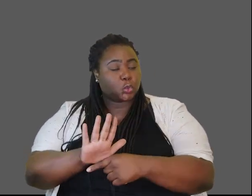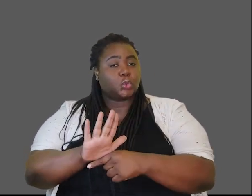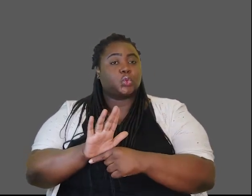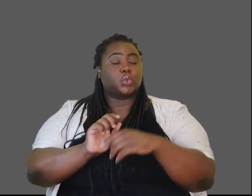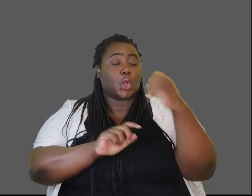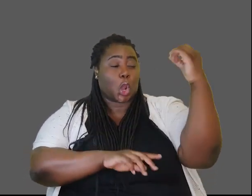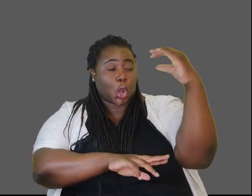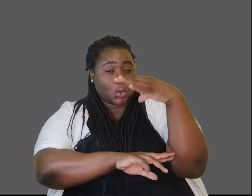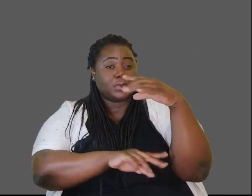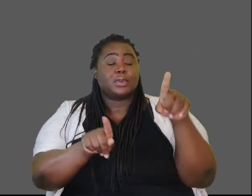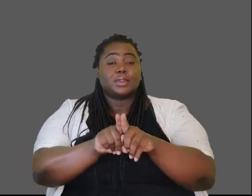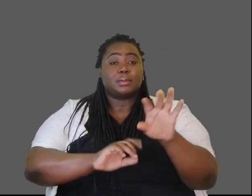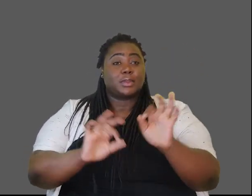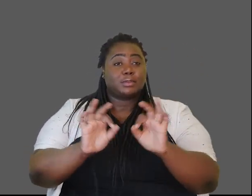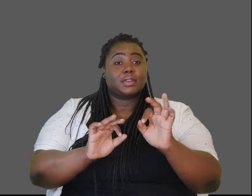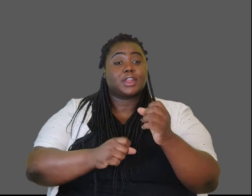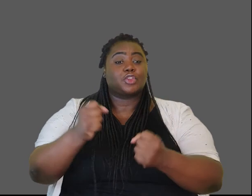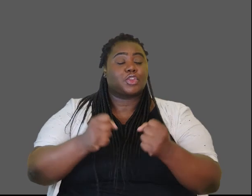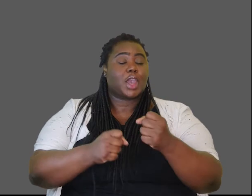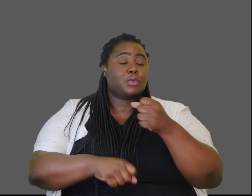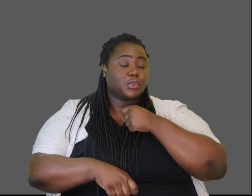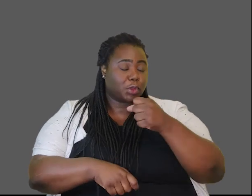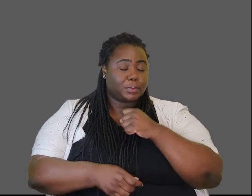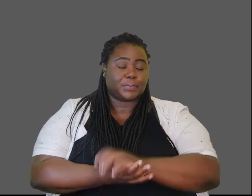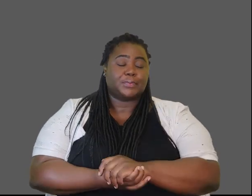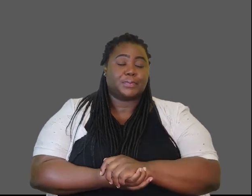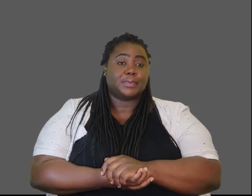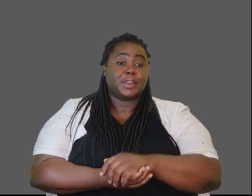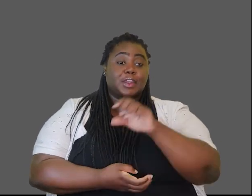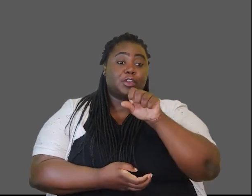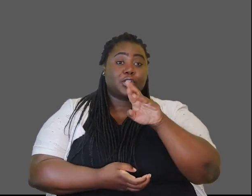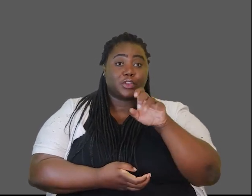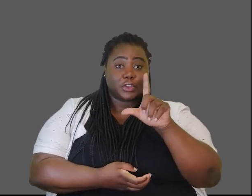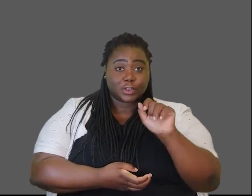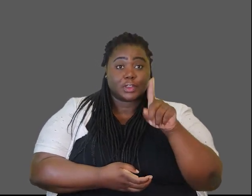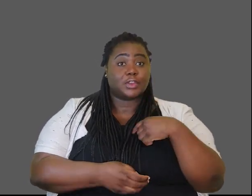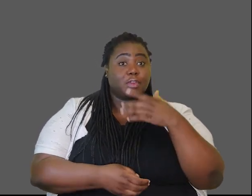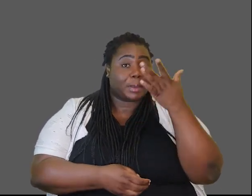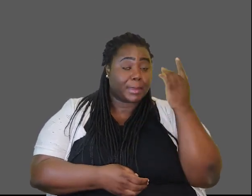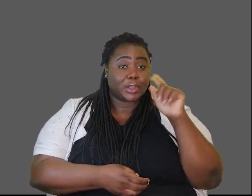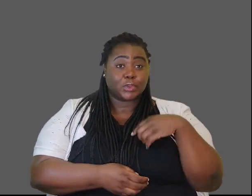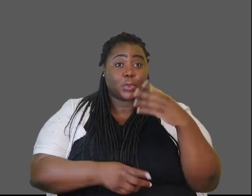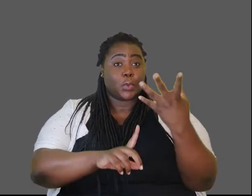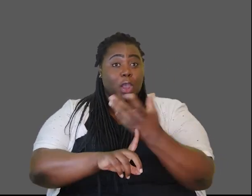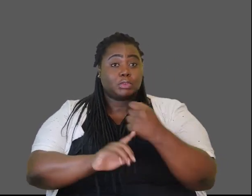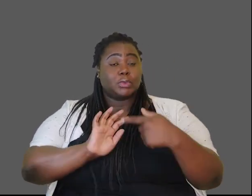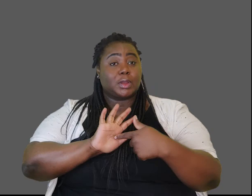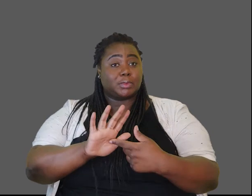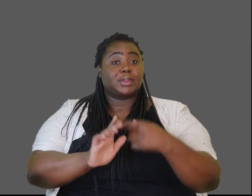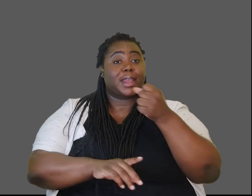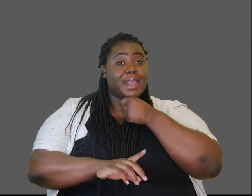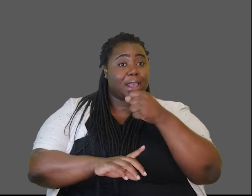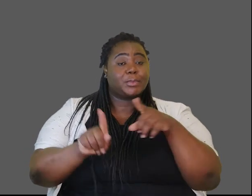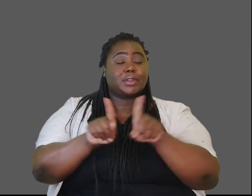auxiliar, iluminador e operador de carro de reportagens, e de Sérgio Prates, que foi ator, apresentador